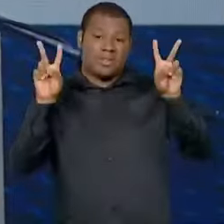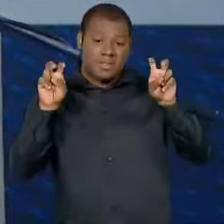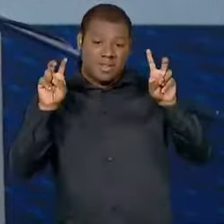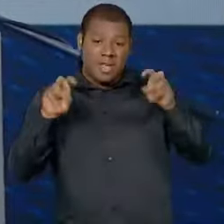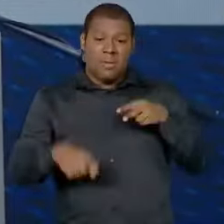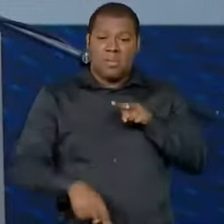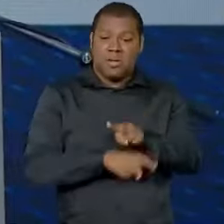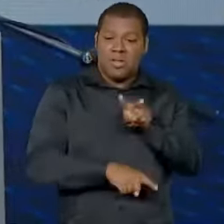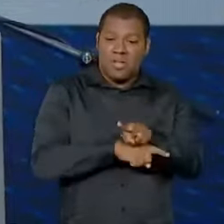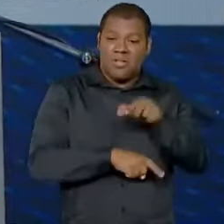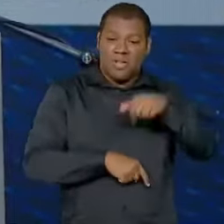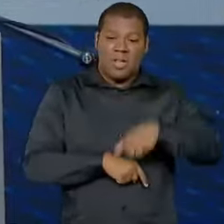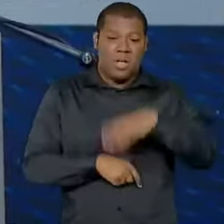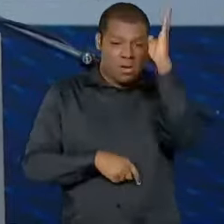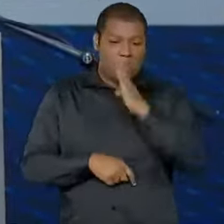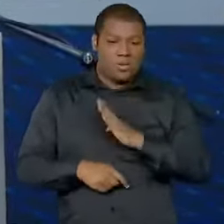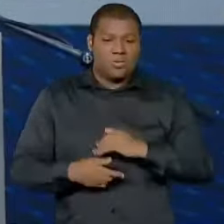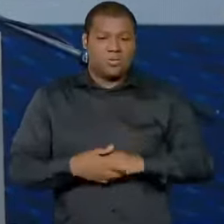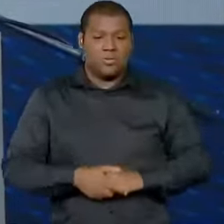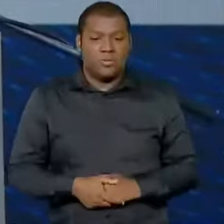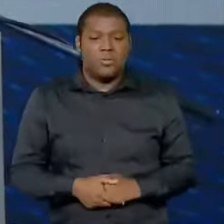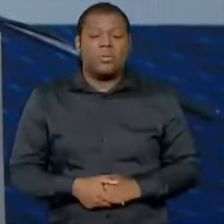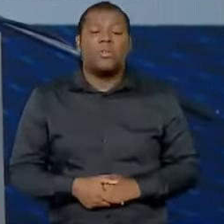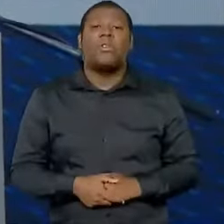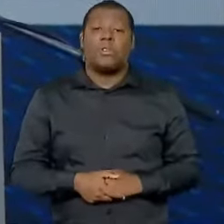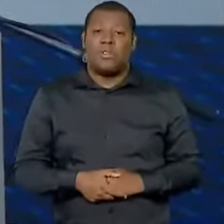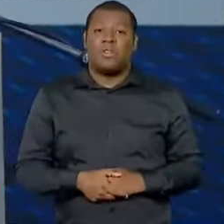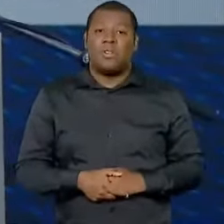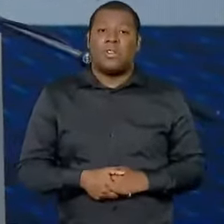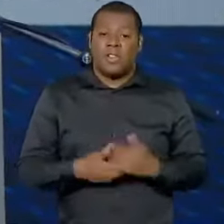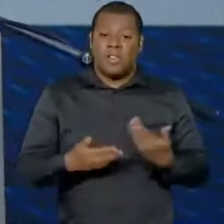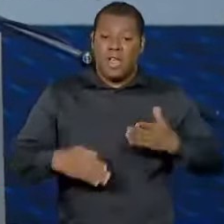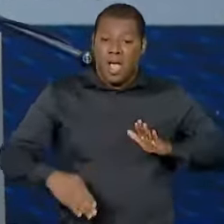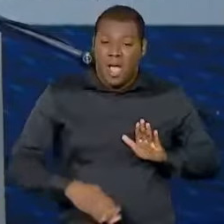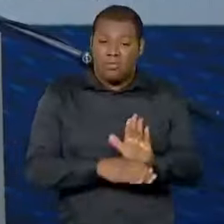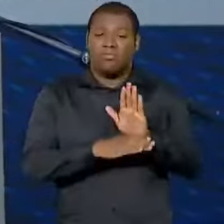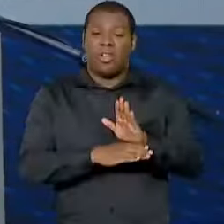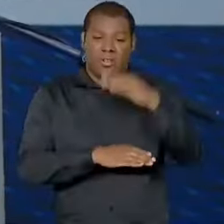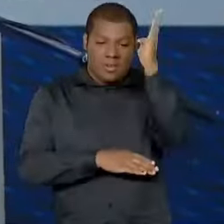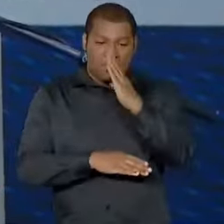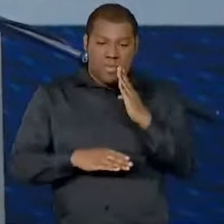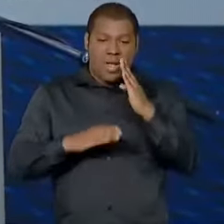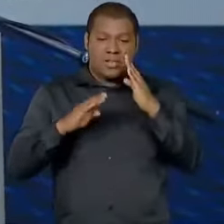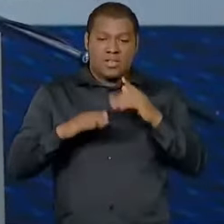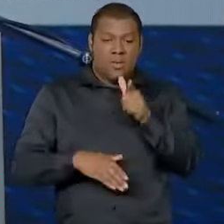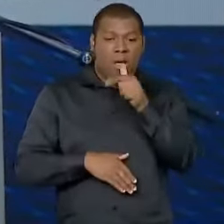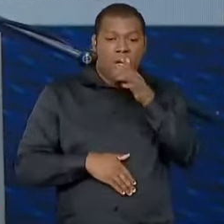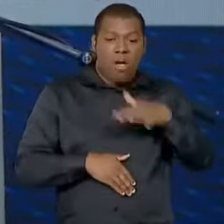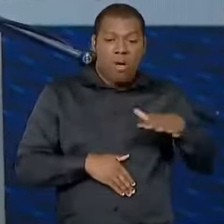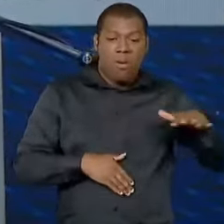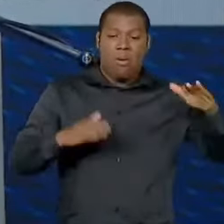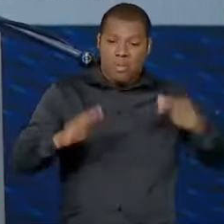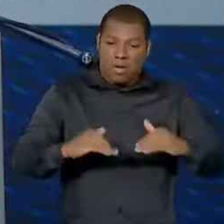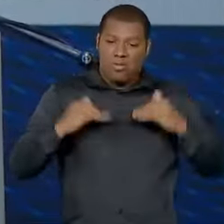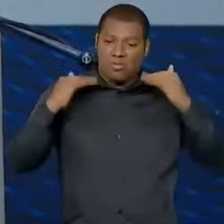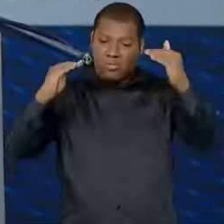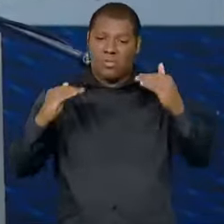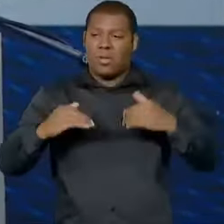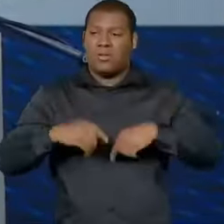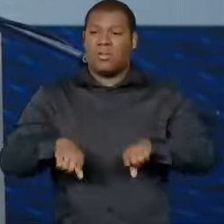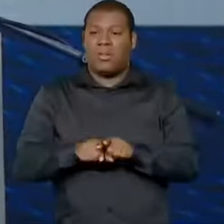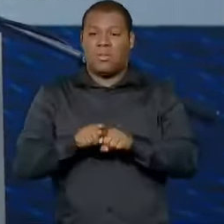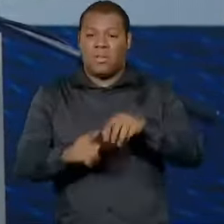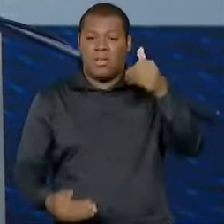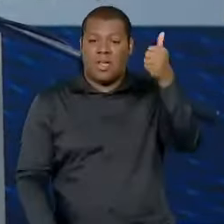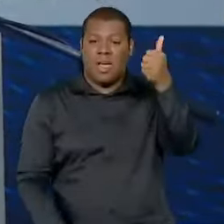defesa do Brasil. Ele garante a soberania brasileira no nosso litoral, fortalece a indústria naval com